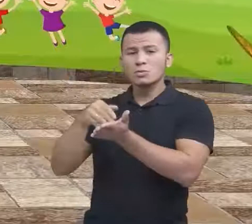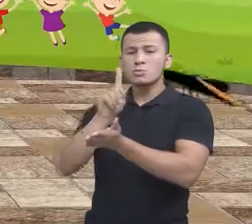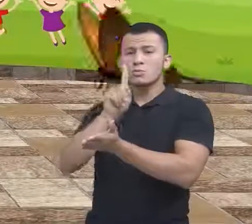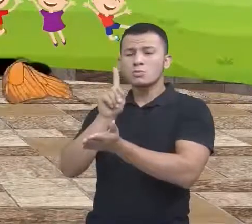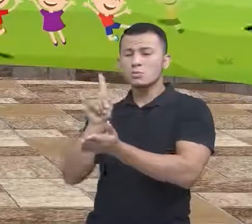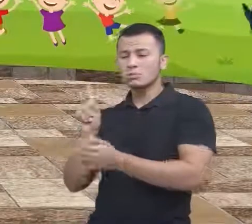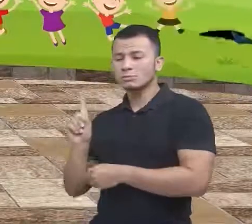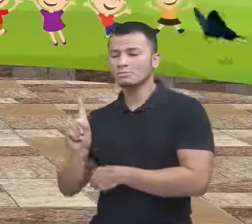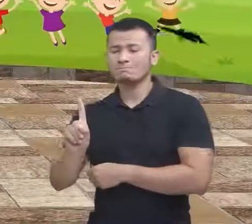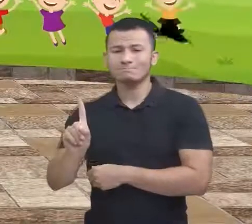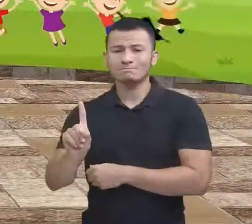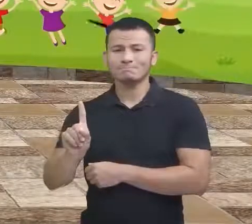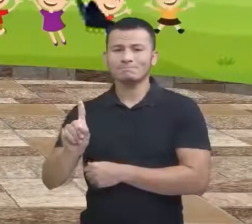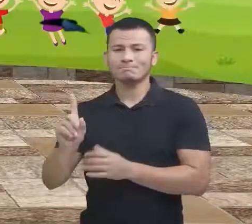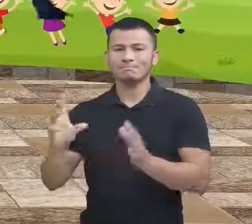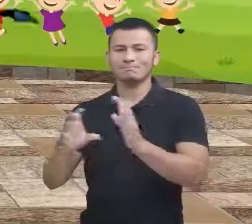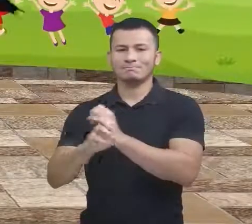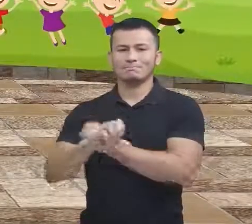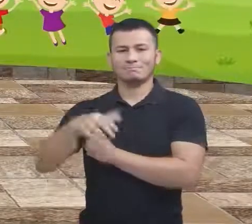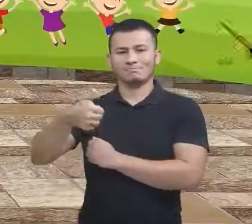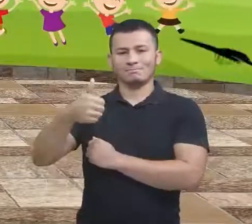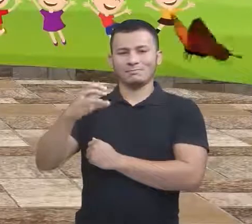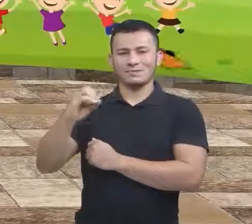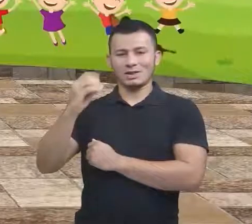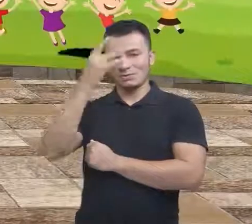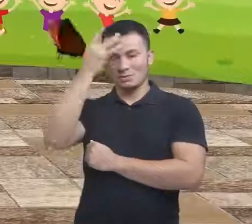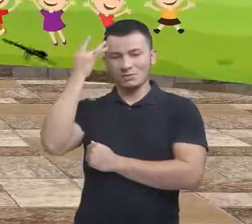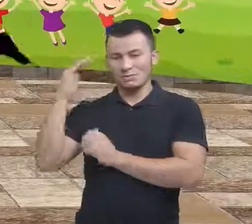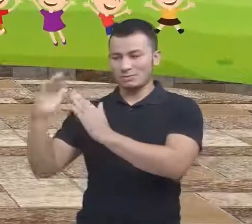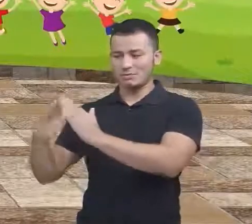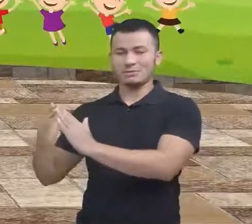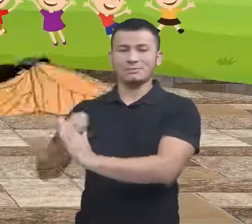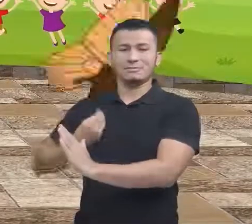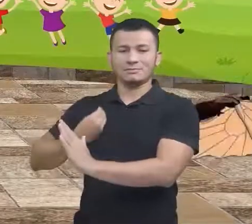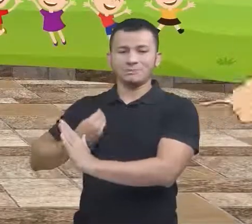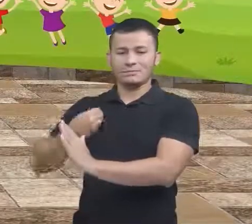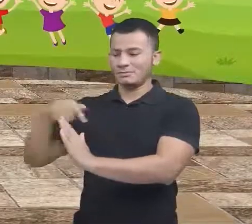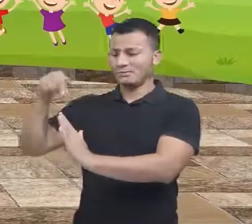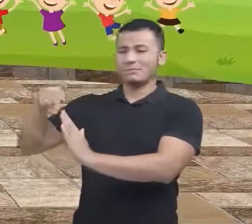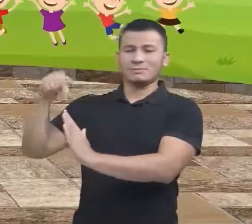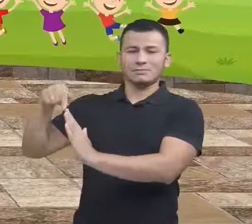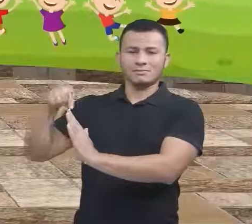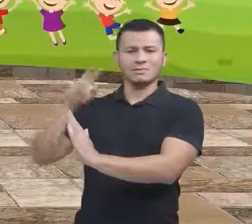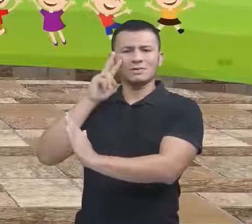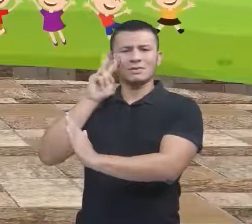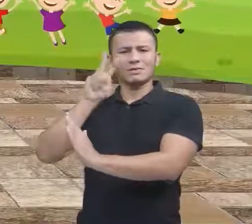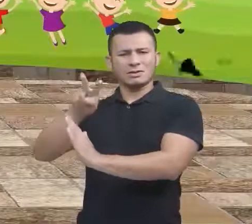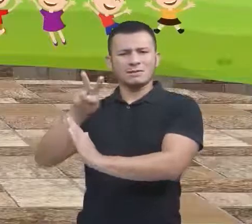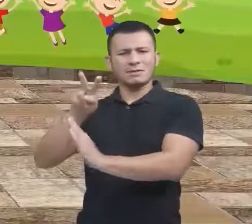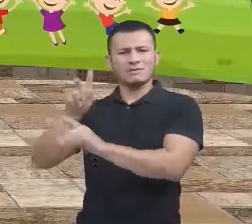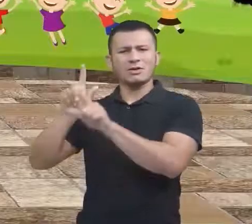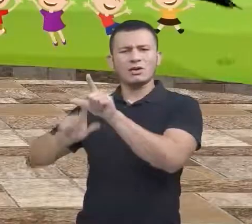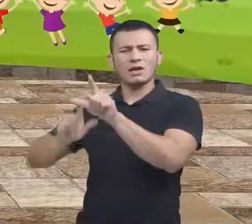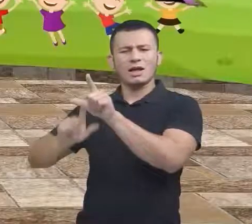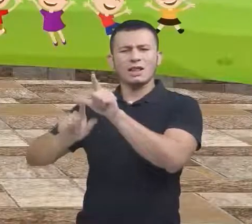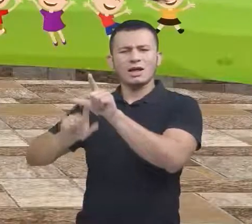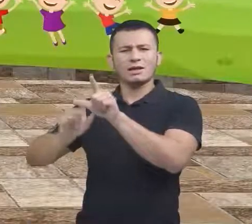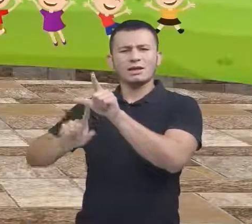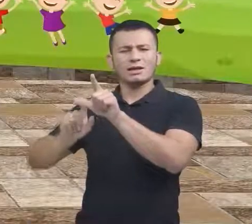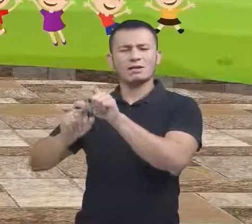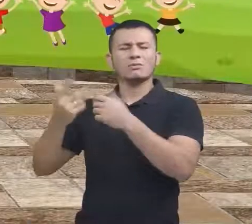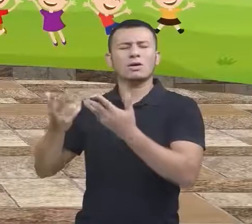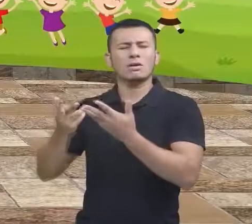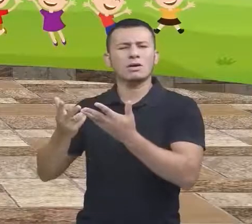ficaram 10 habitantes só que nessa casinha aí vocês estão vendo a letra que tá lá em cima da casinha